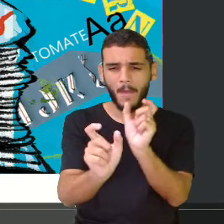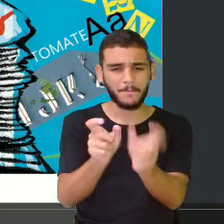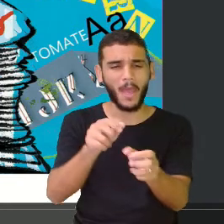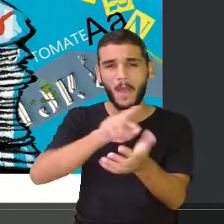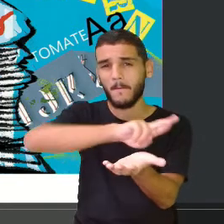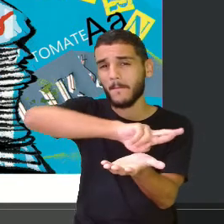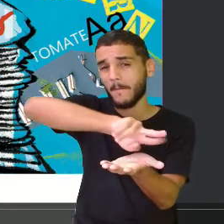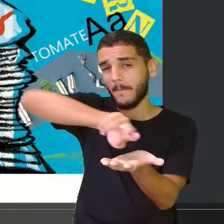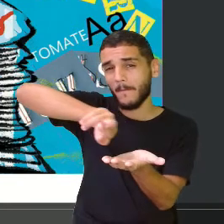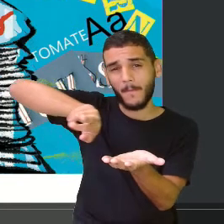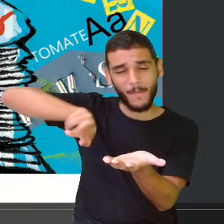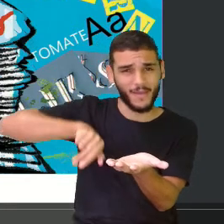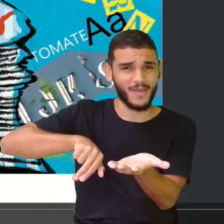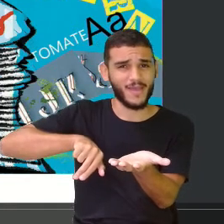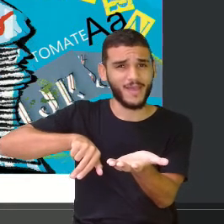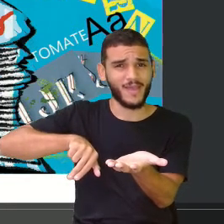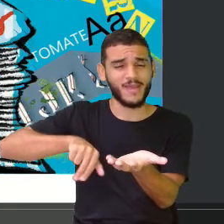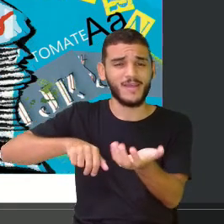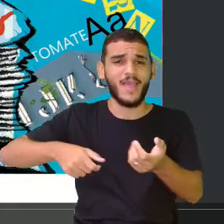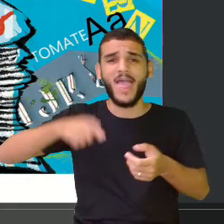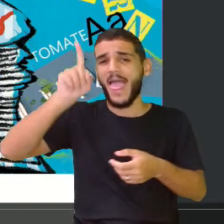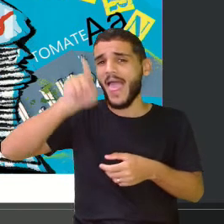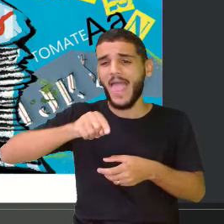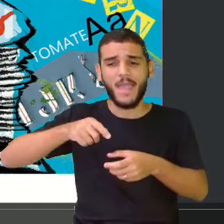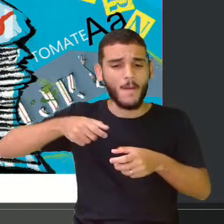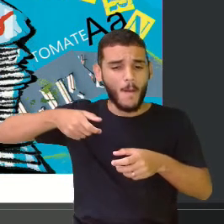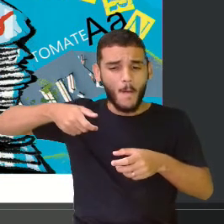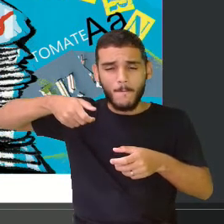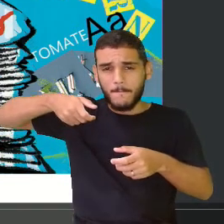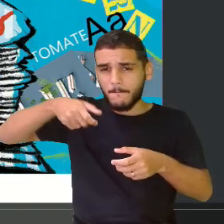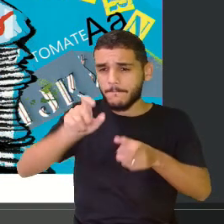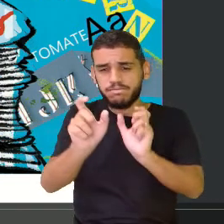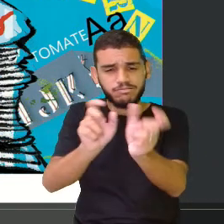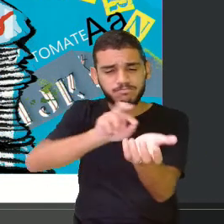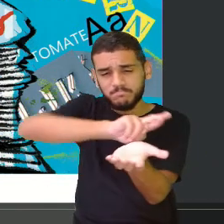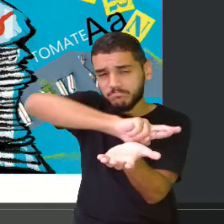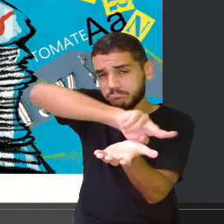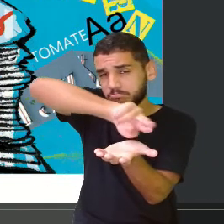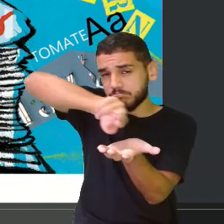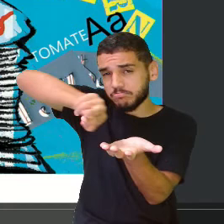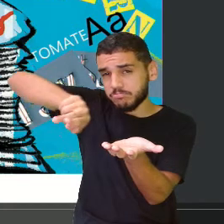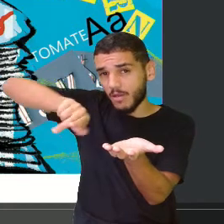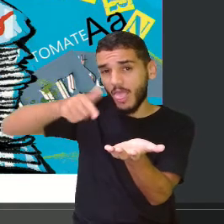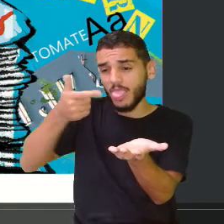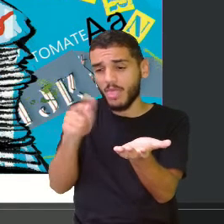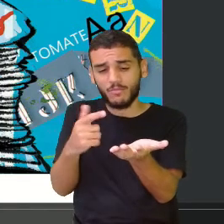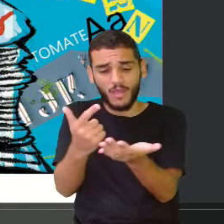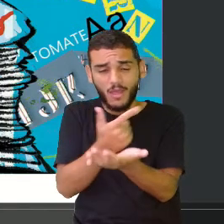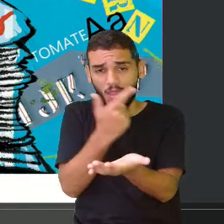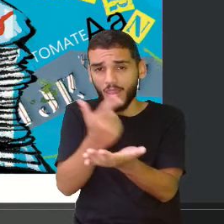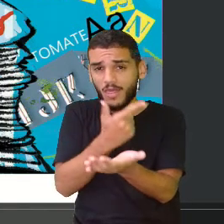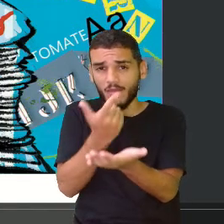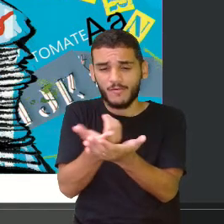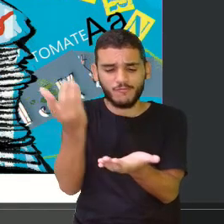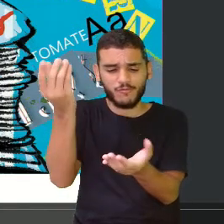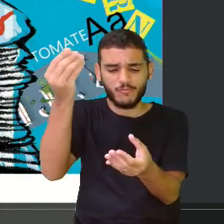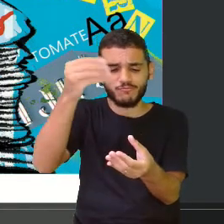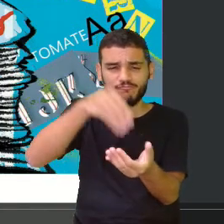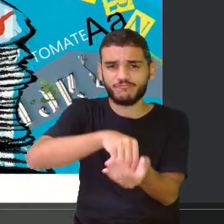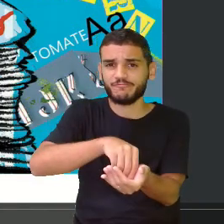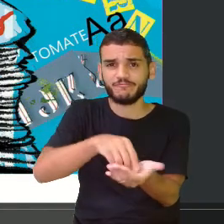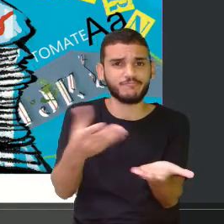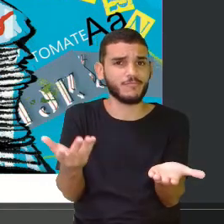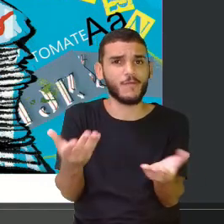mesmo? São tantas palavras que elas mal cabem apenas um livro. Se você tiver que escolher uma,